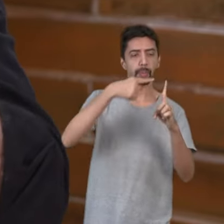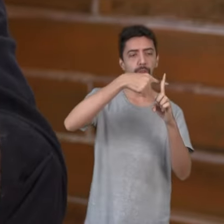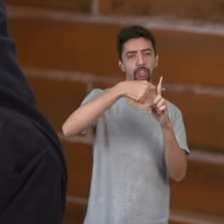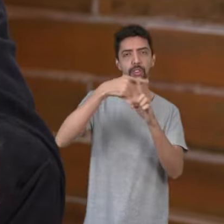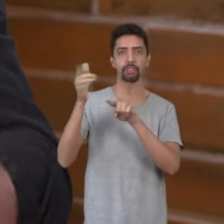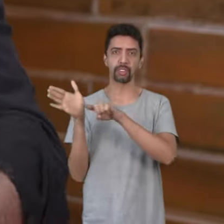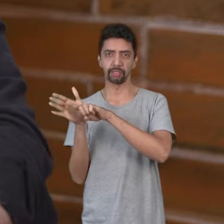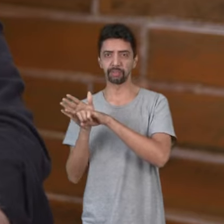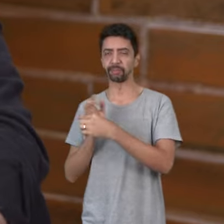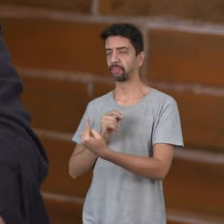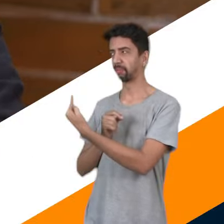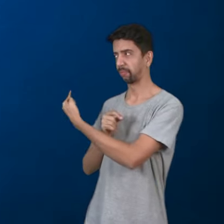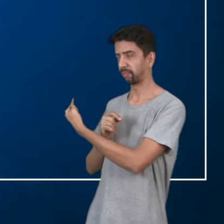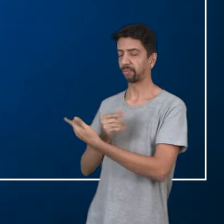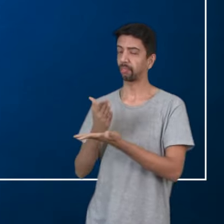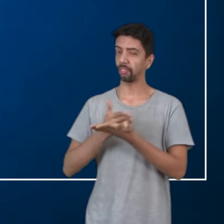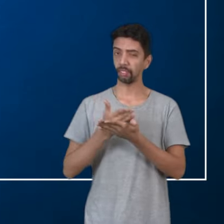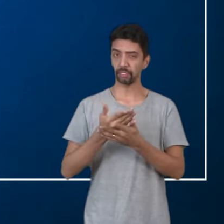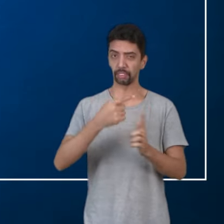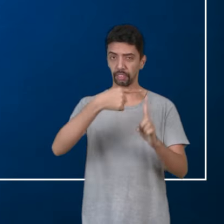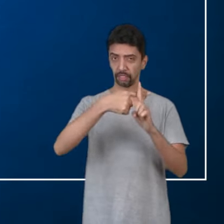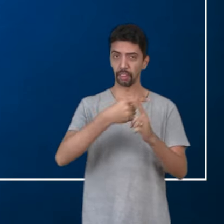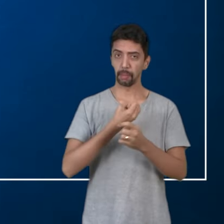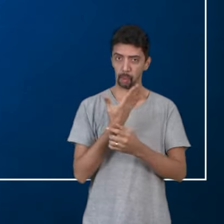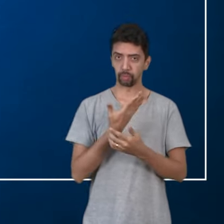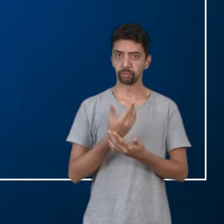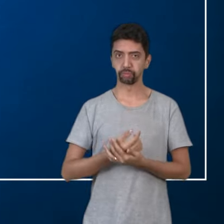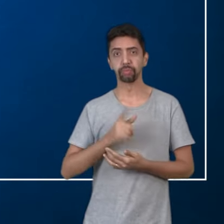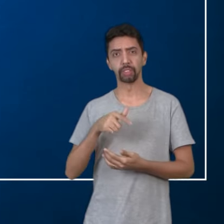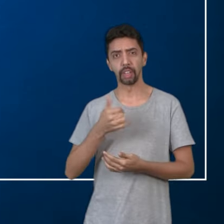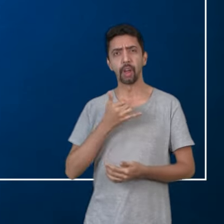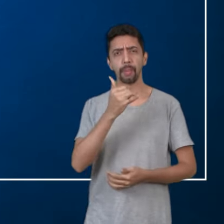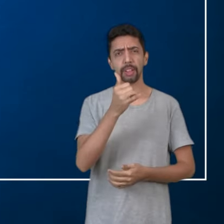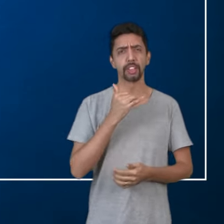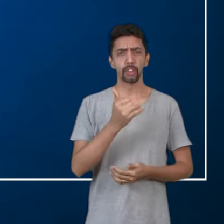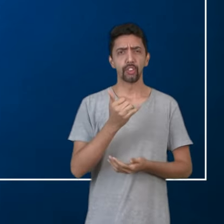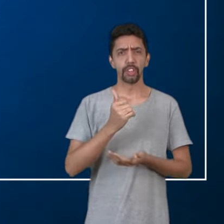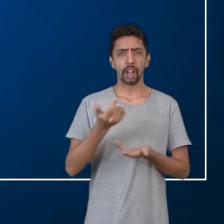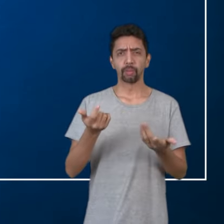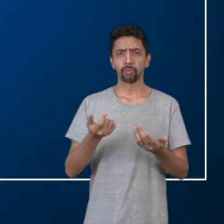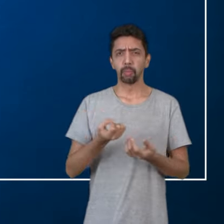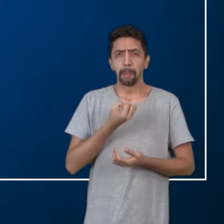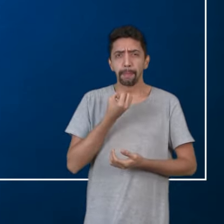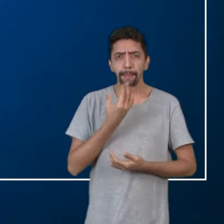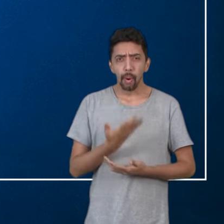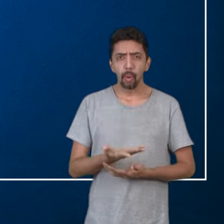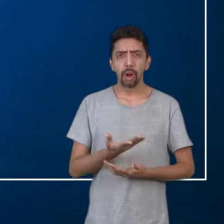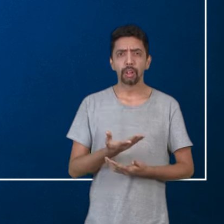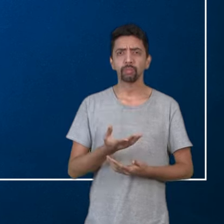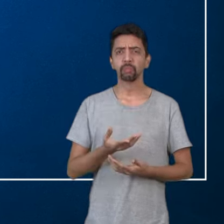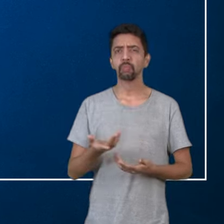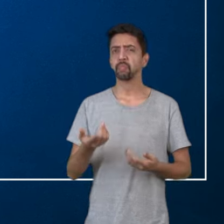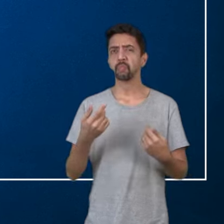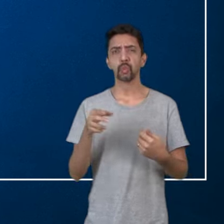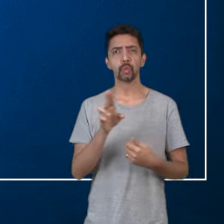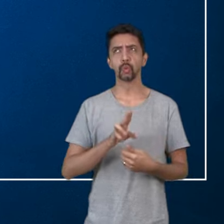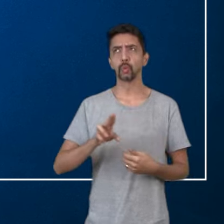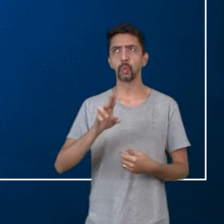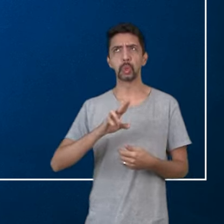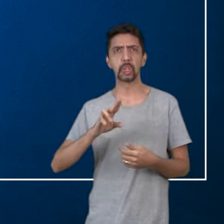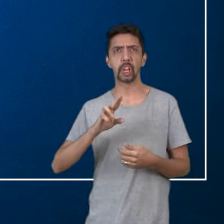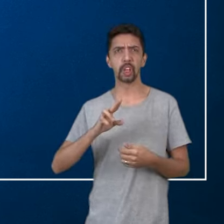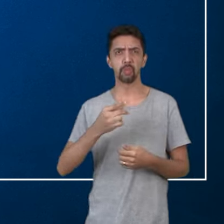de ter a energia solar. Dando início às vantagens, é uma energia totalmente limpa, já que não utiliza